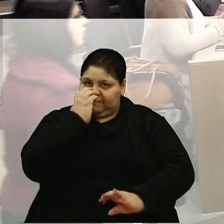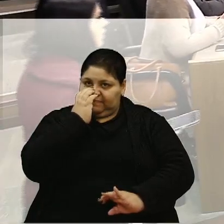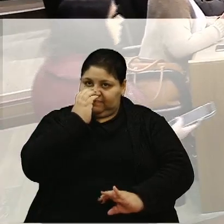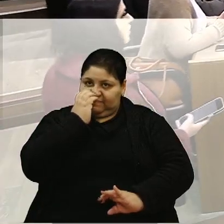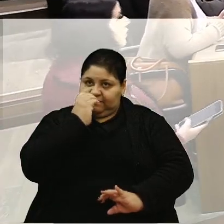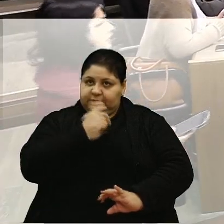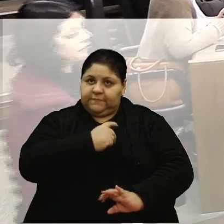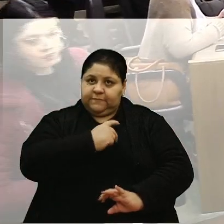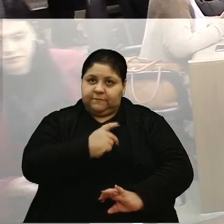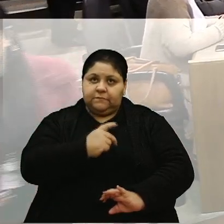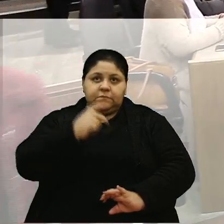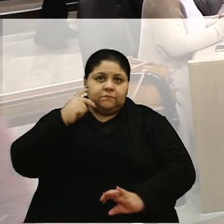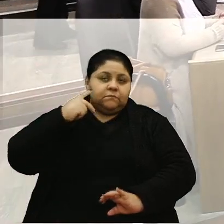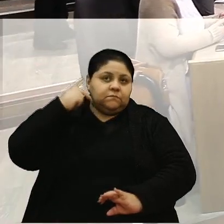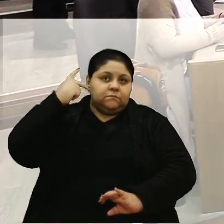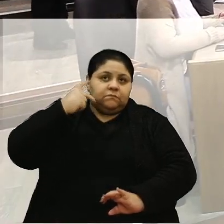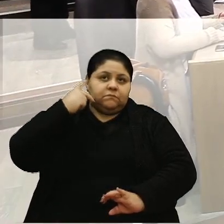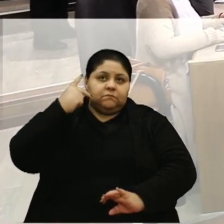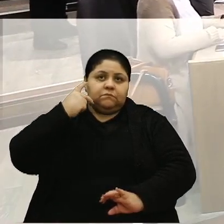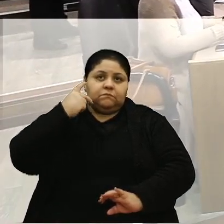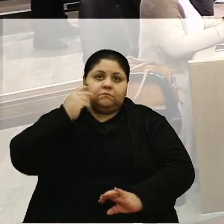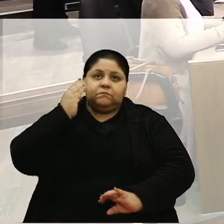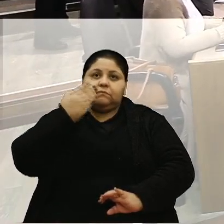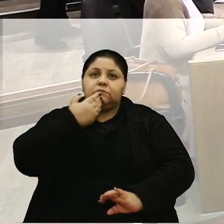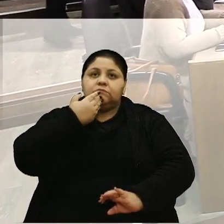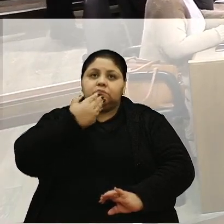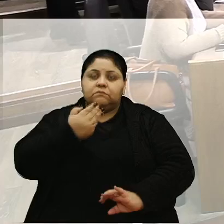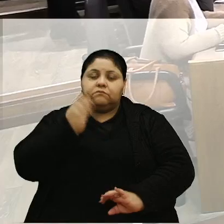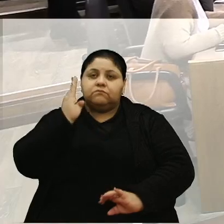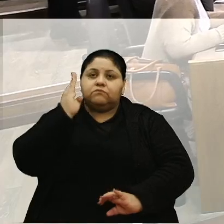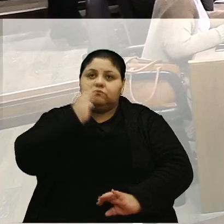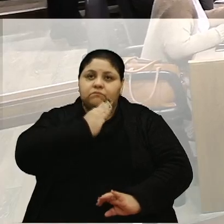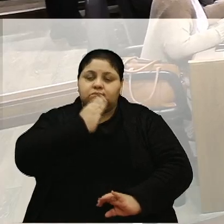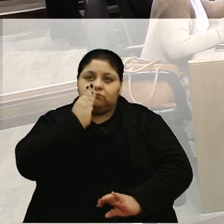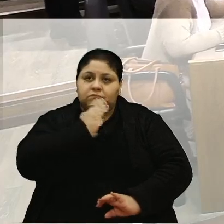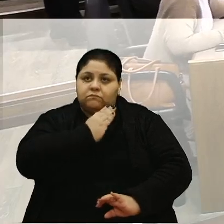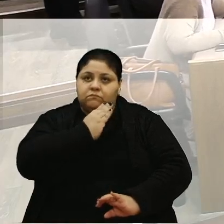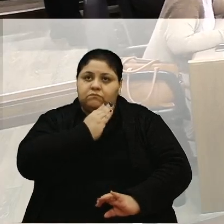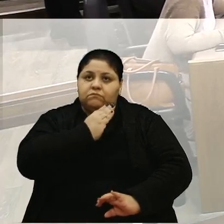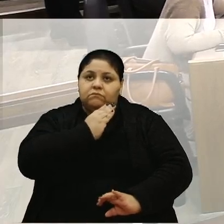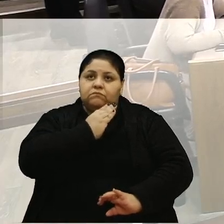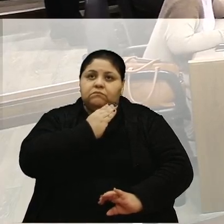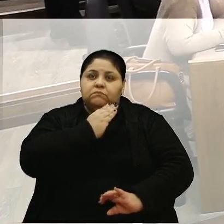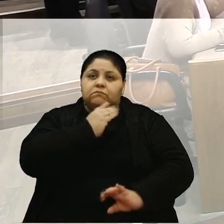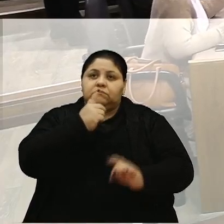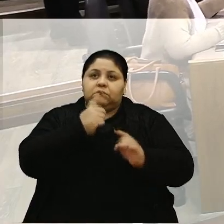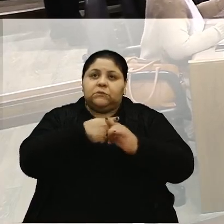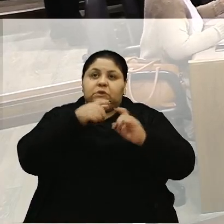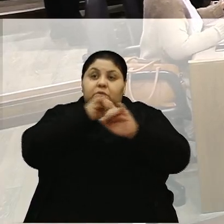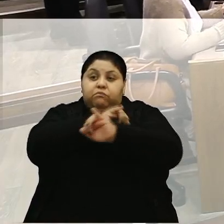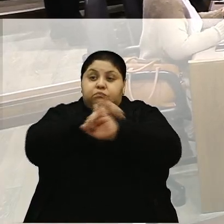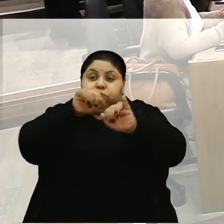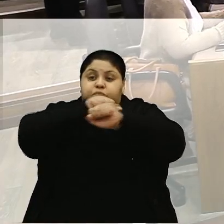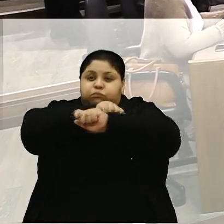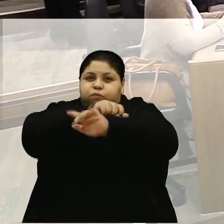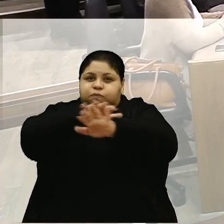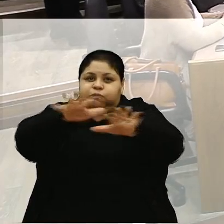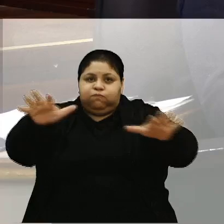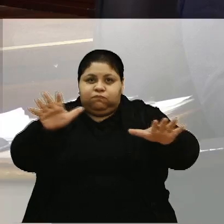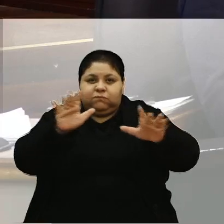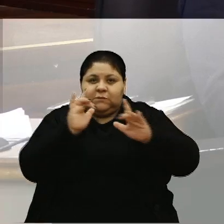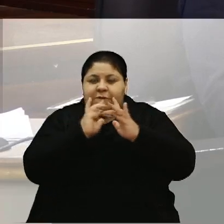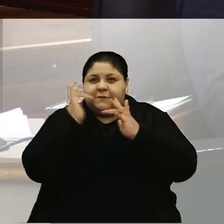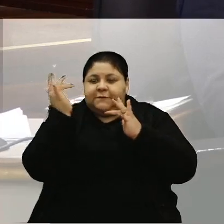Senhor presidente, senhoras e senhores vereadores, o regime de urgência se dá pela velocidade da difusão das informações na imprensa e redes